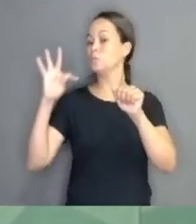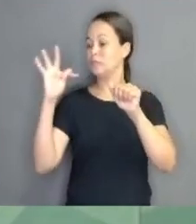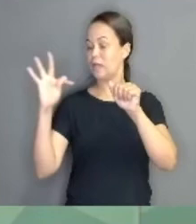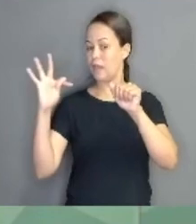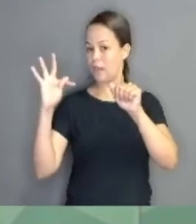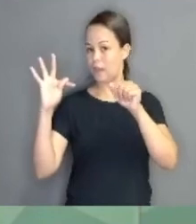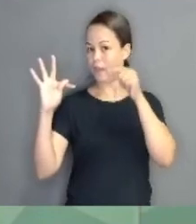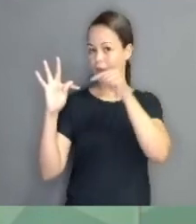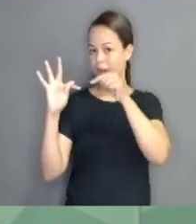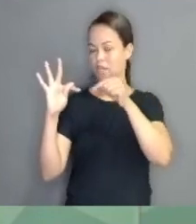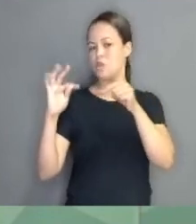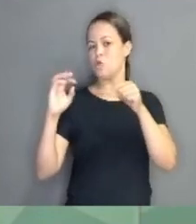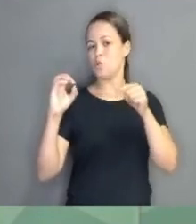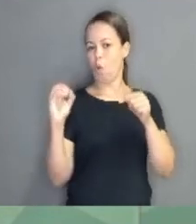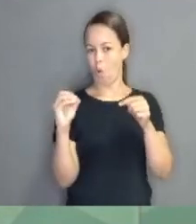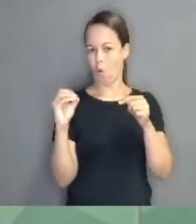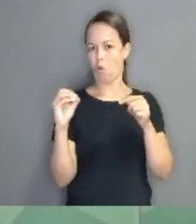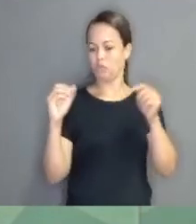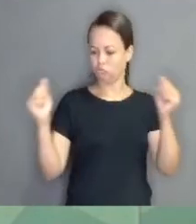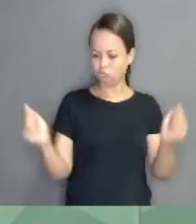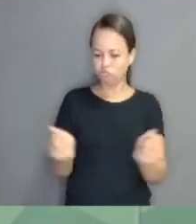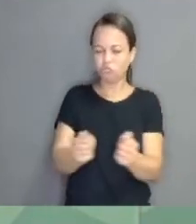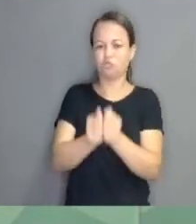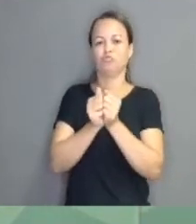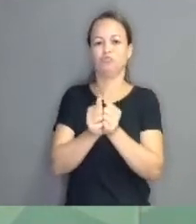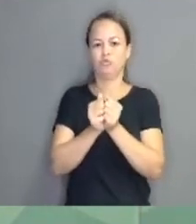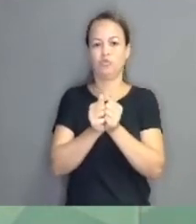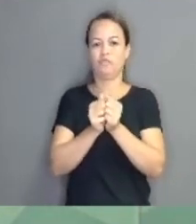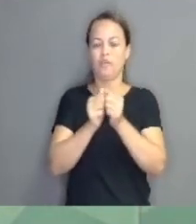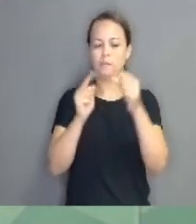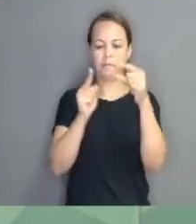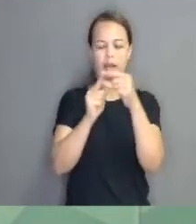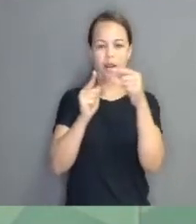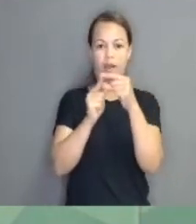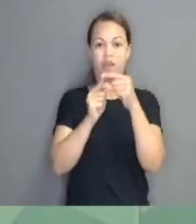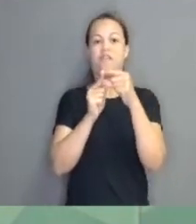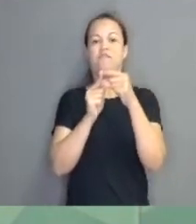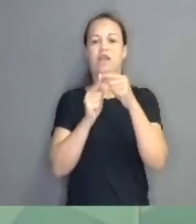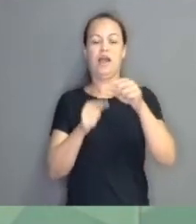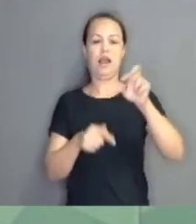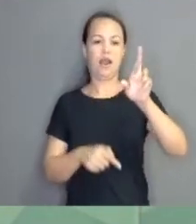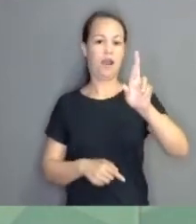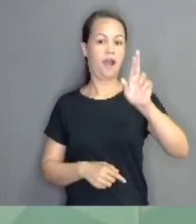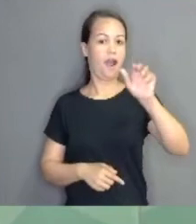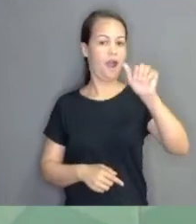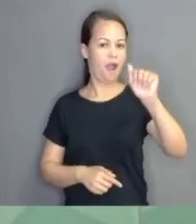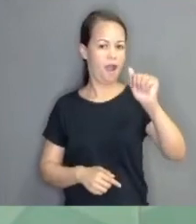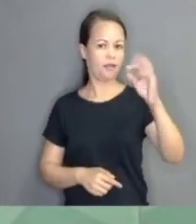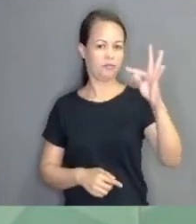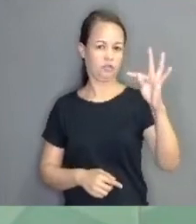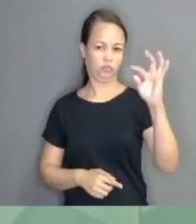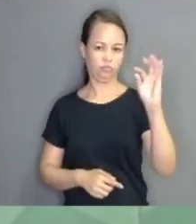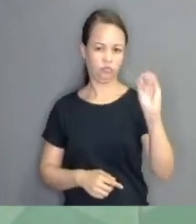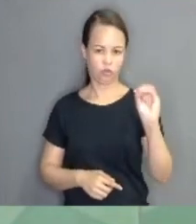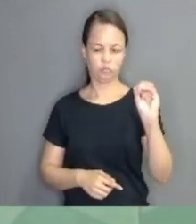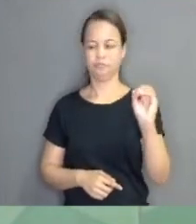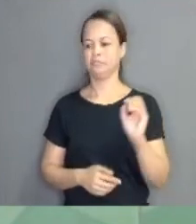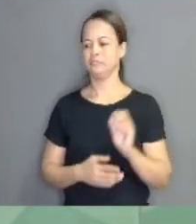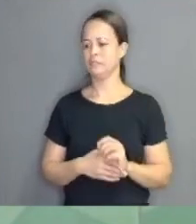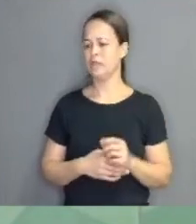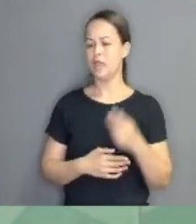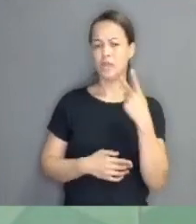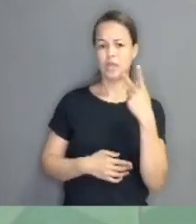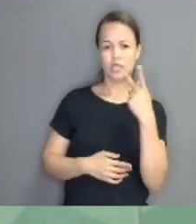o muito bem juntos formam a palavra rato e que bicho é esse